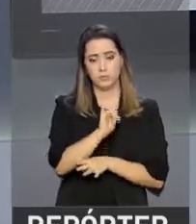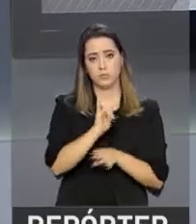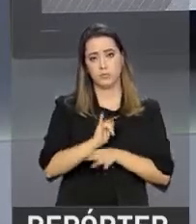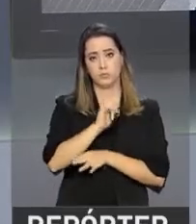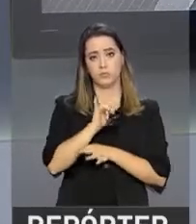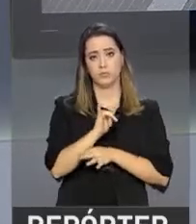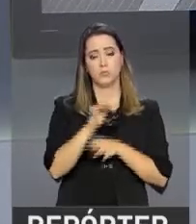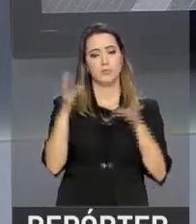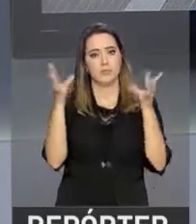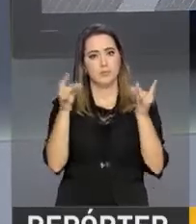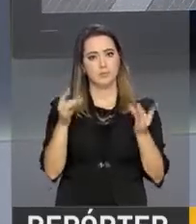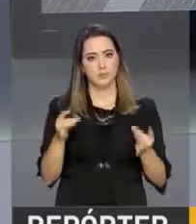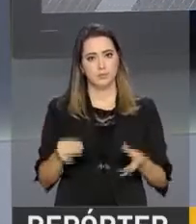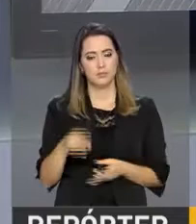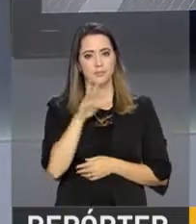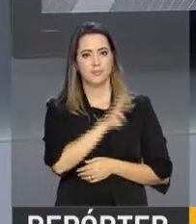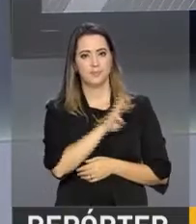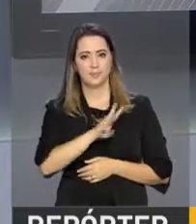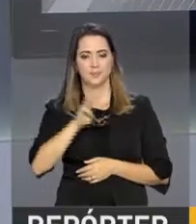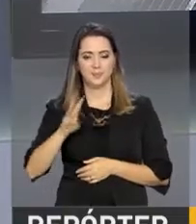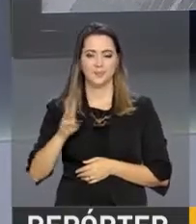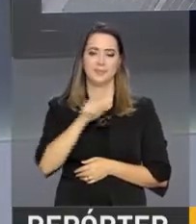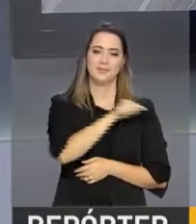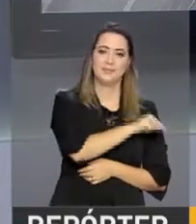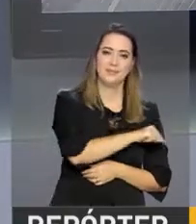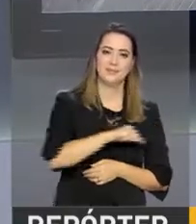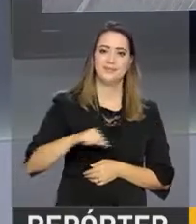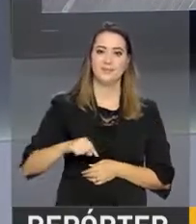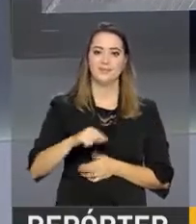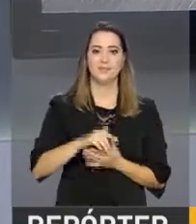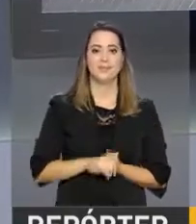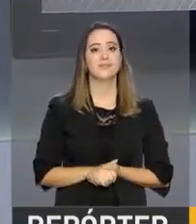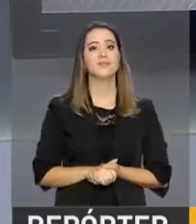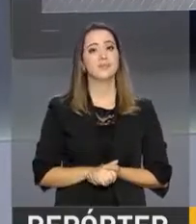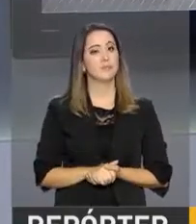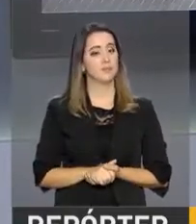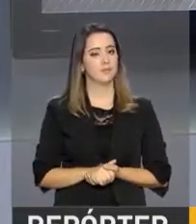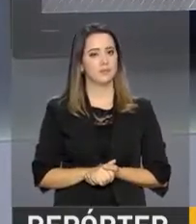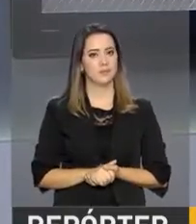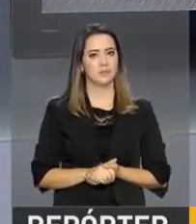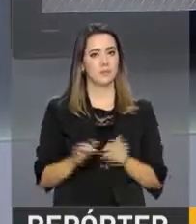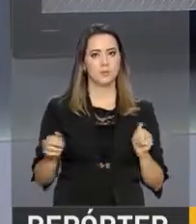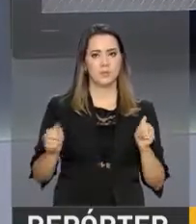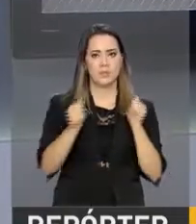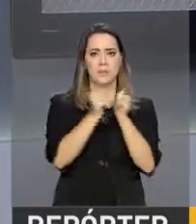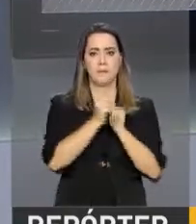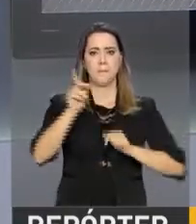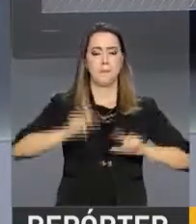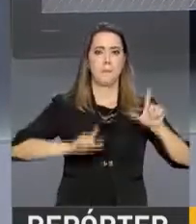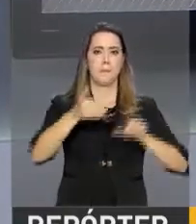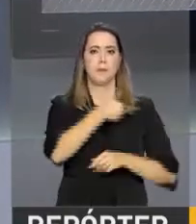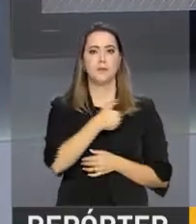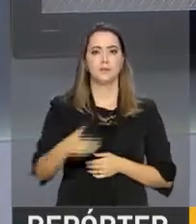as reportagens no YouTube. E toda a nossa programação também está na página da NBR na internet.